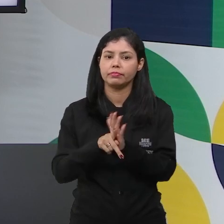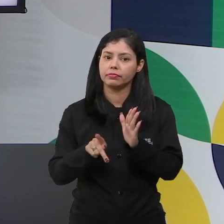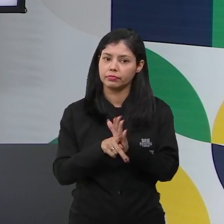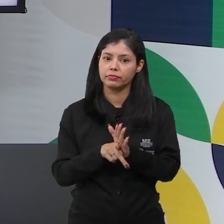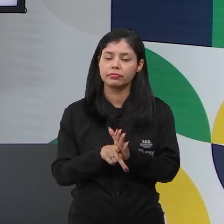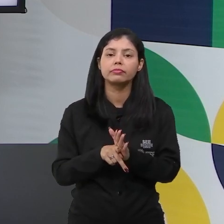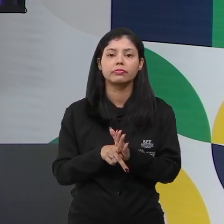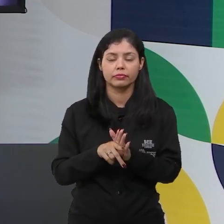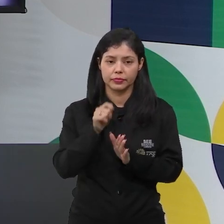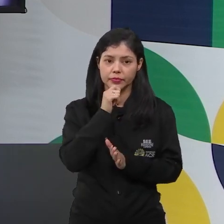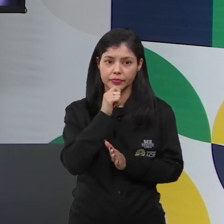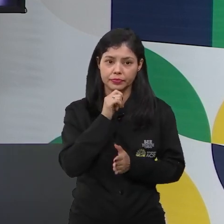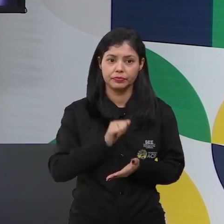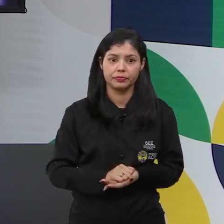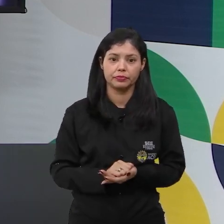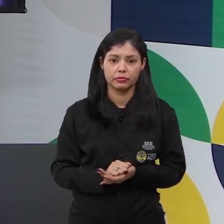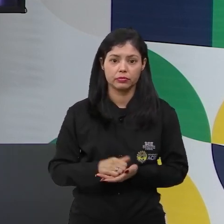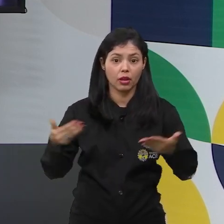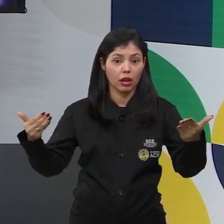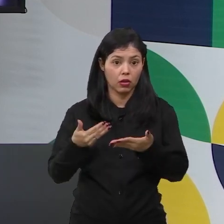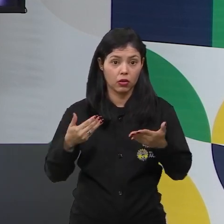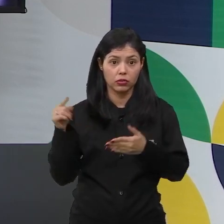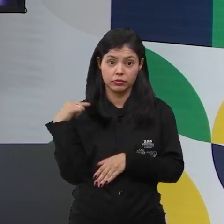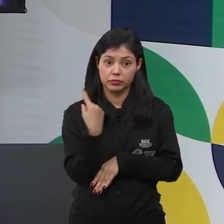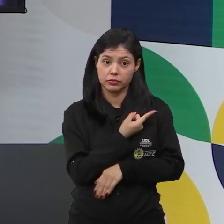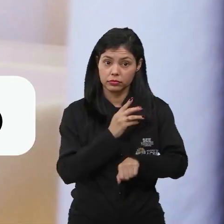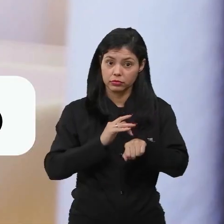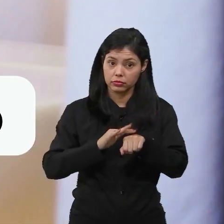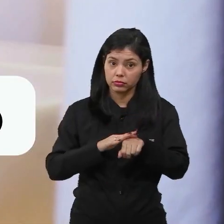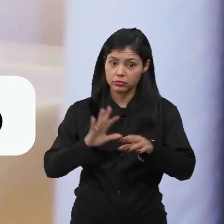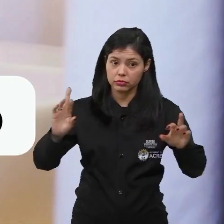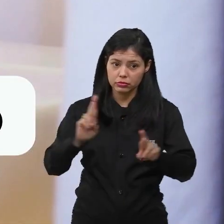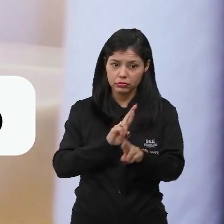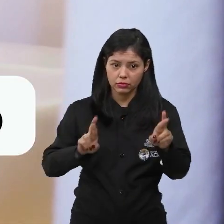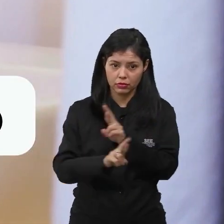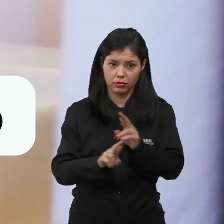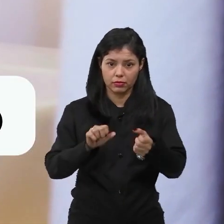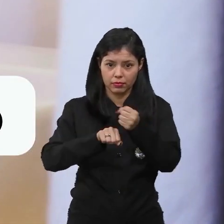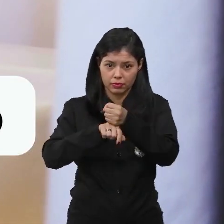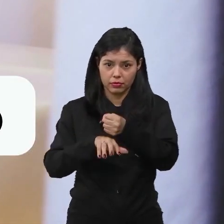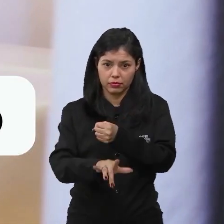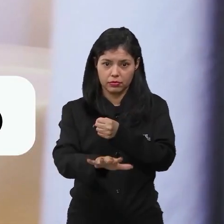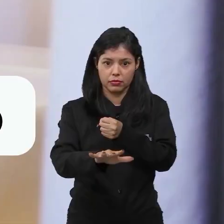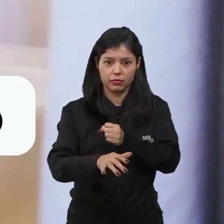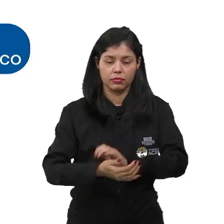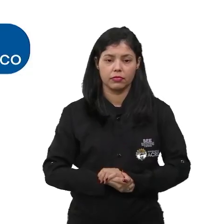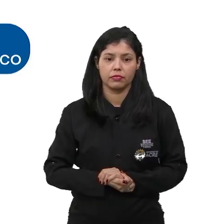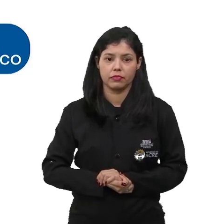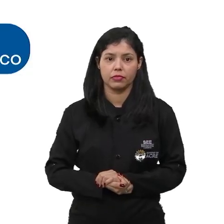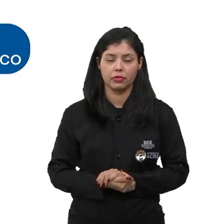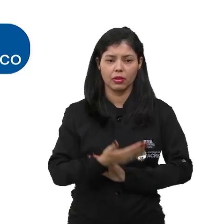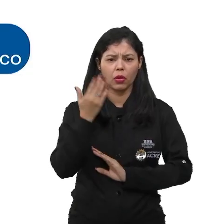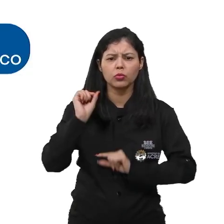os fungos. Agora, gente, a gente vai falar sobre as doenças relacionadas ao saneamento. Então, o que seria o quê, gente,